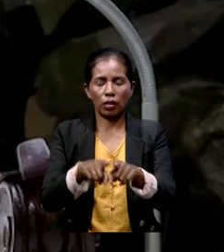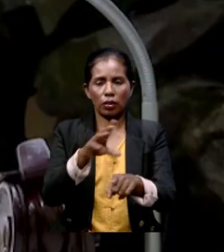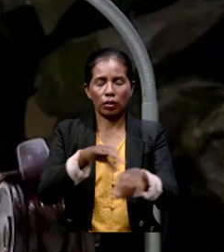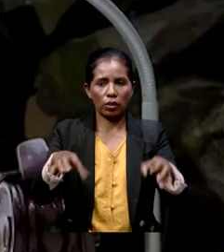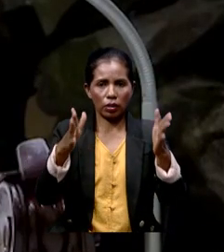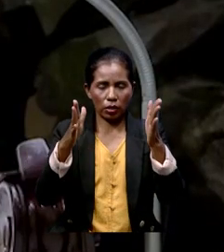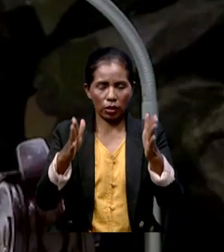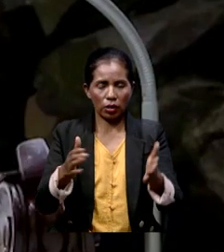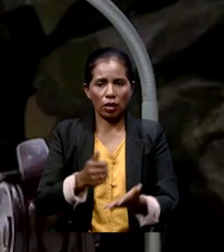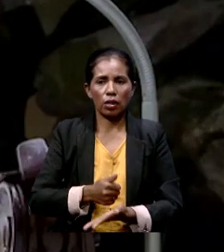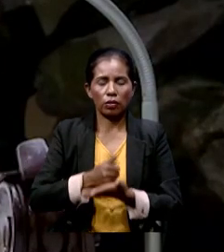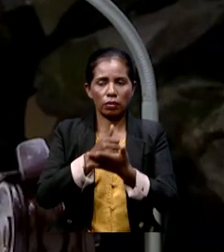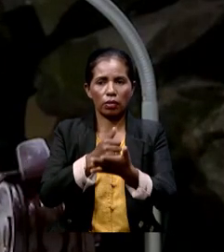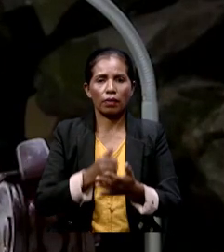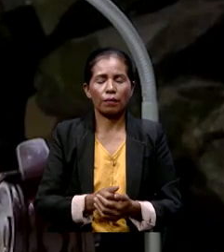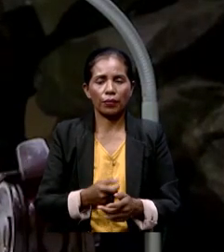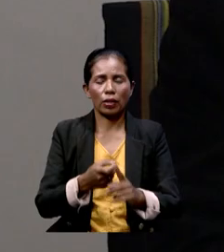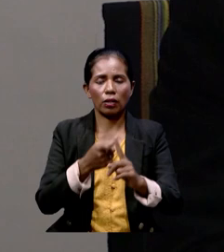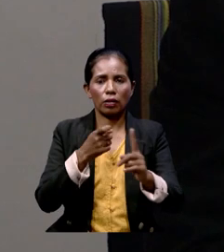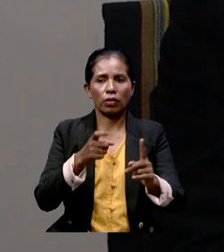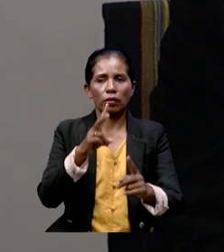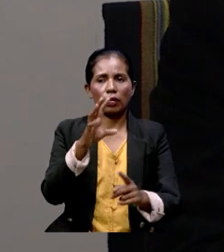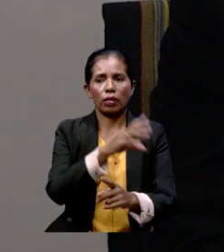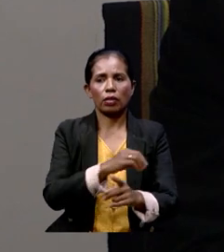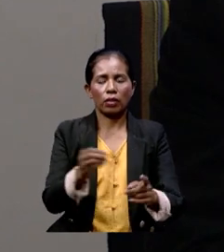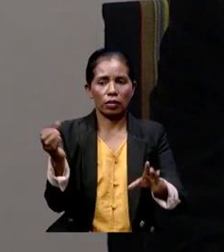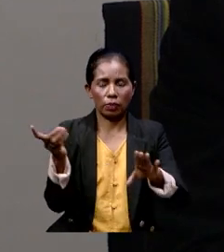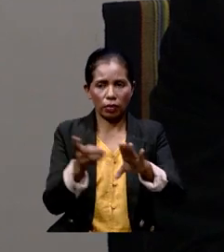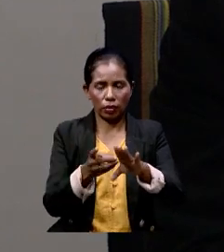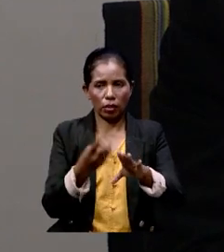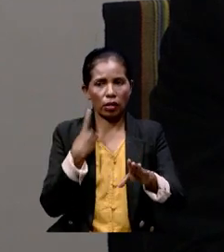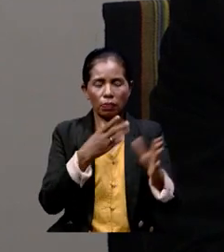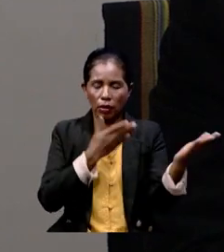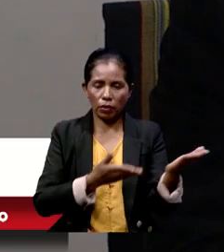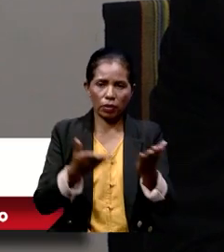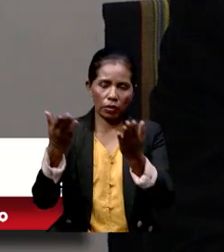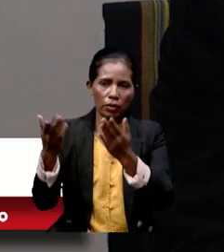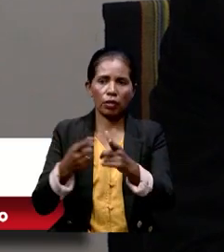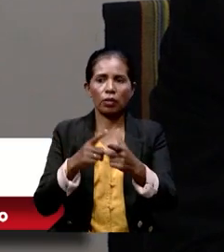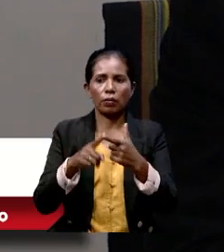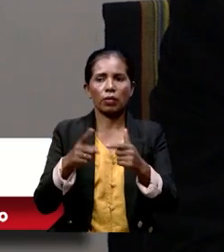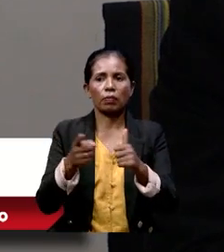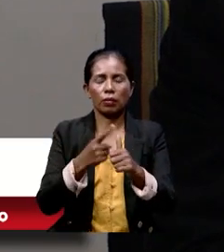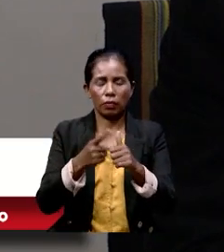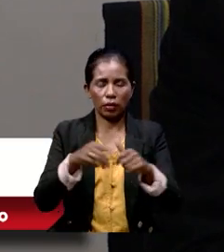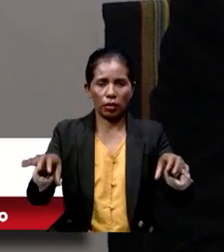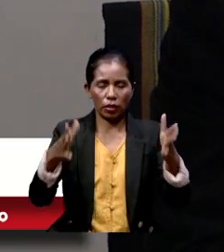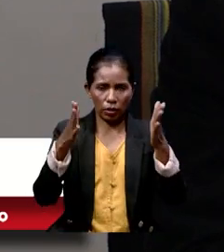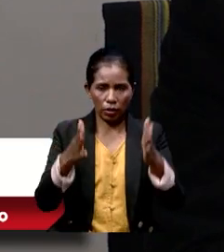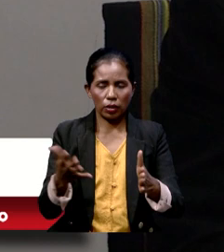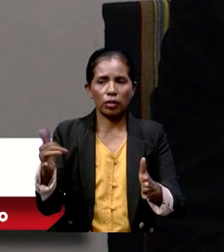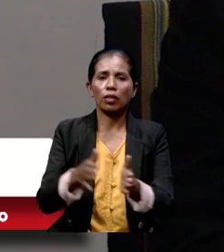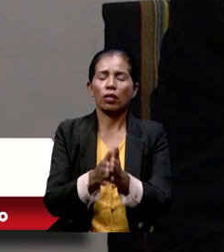Humano Facilidade. O Vaticano Haruka no formato mais que a me preenche da Haruka Teona. E primeiro, para recursos humanos, será